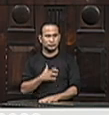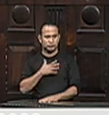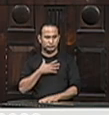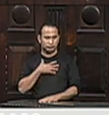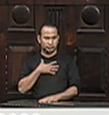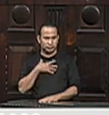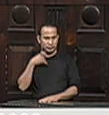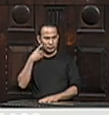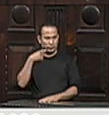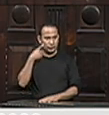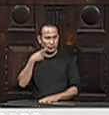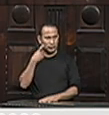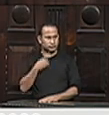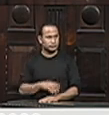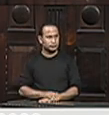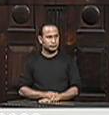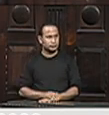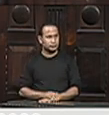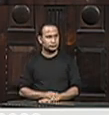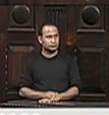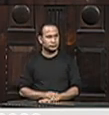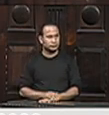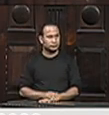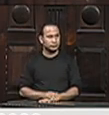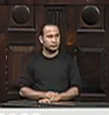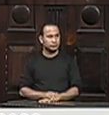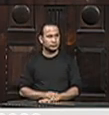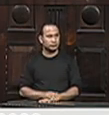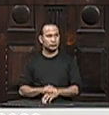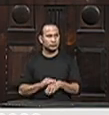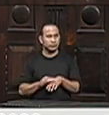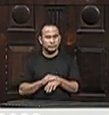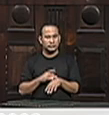Entrei com um mandado de segurança